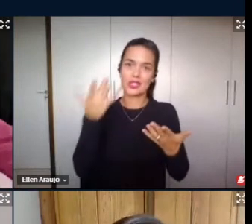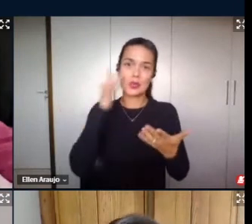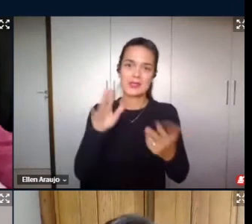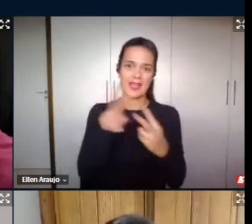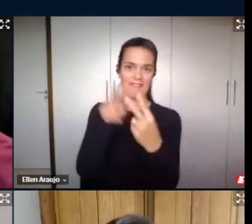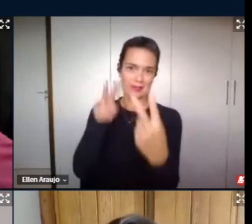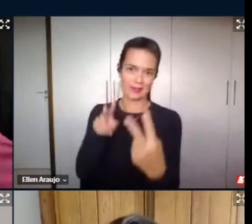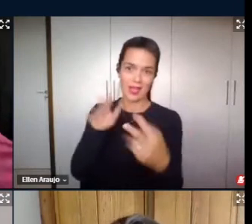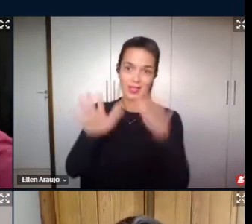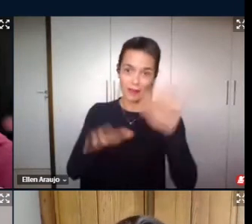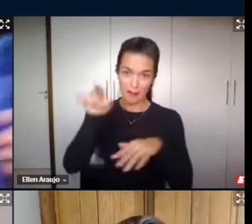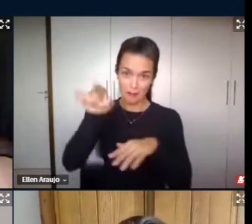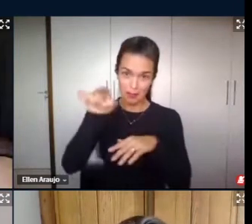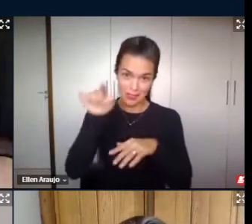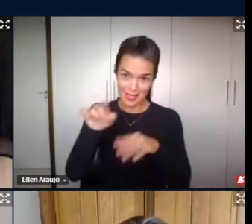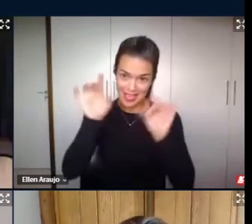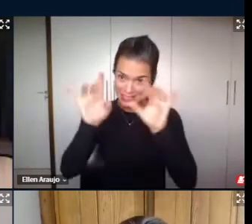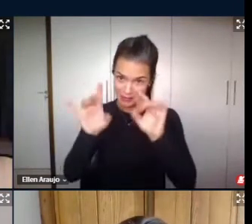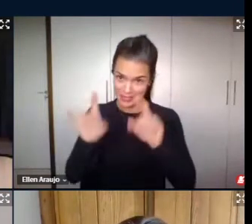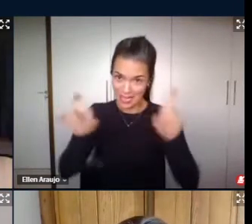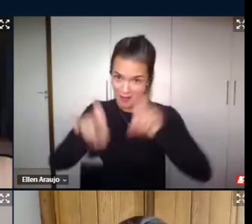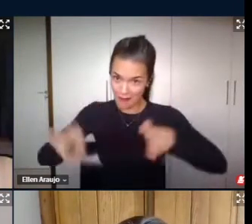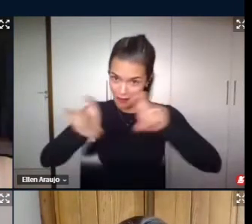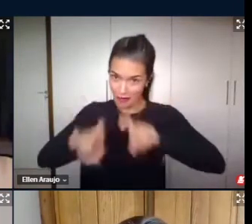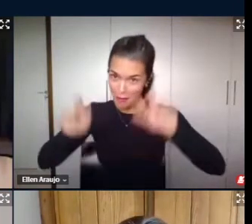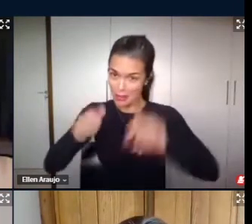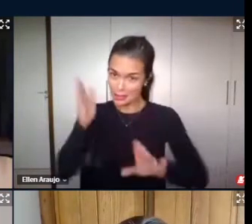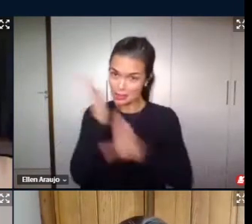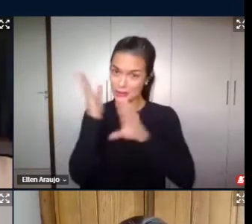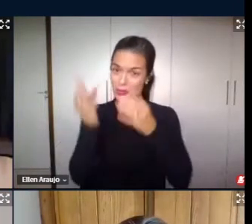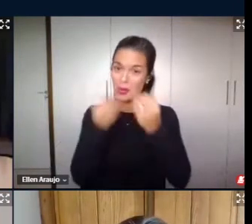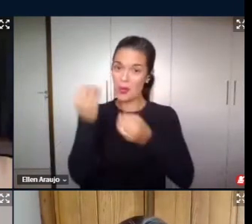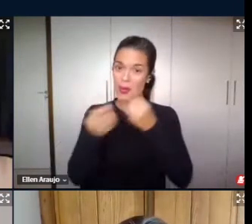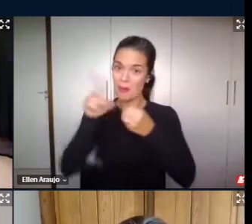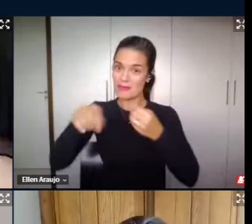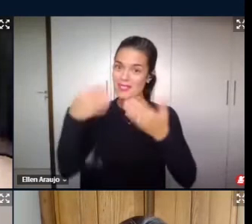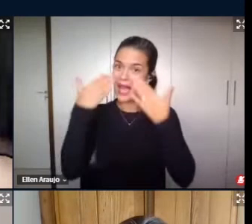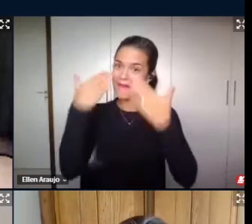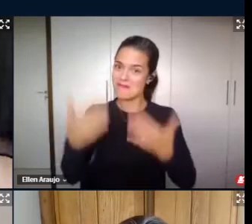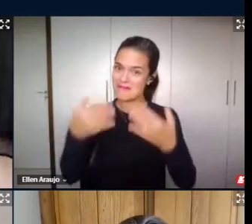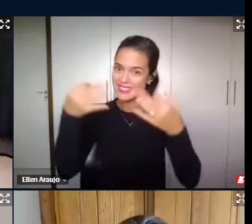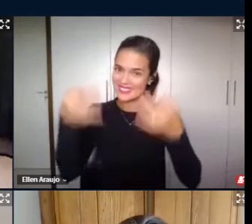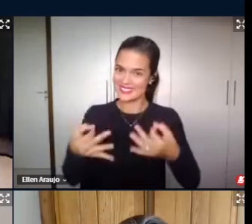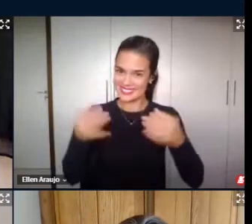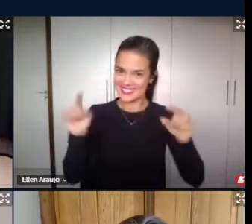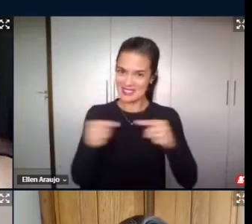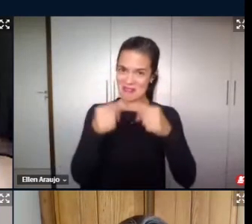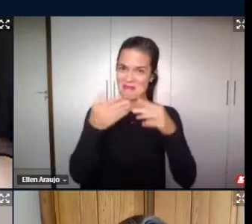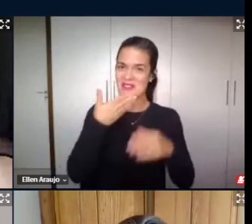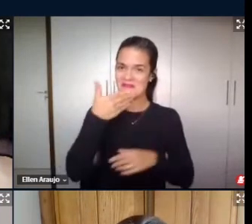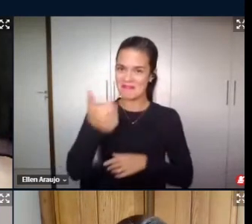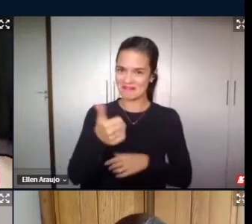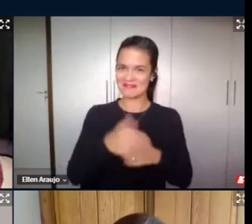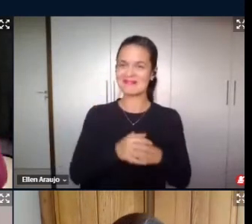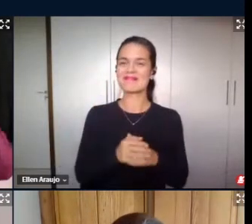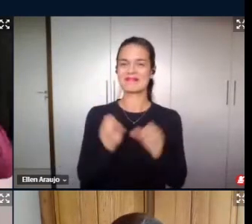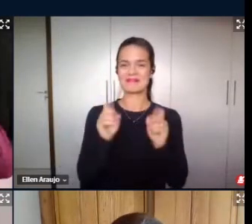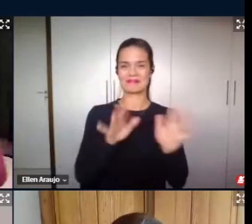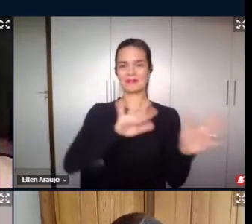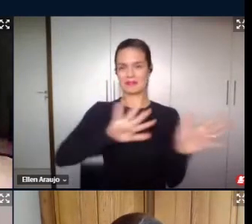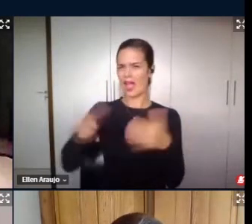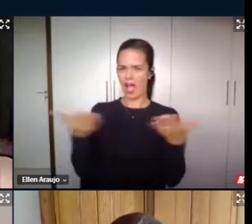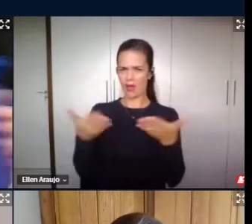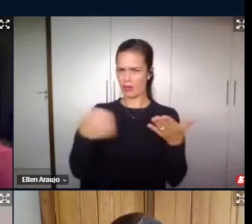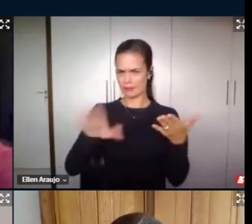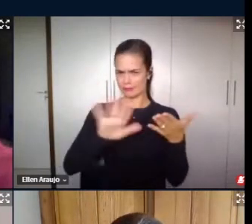especialista em informática, possa descobrir isso aí em algum momento, que não é agora. Outra questão que